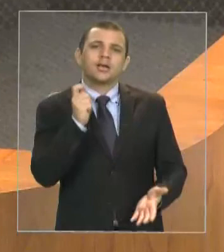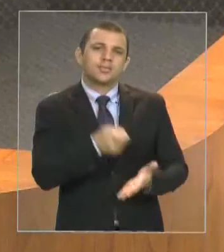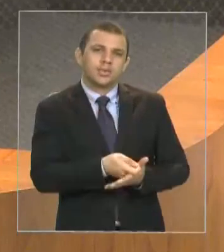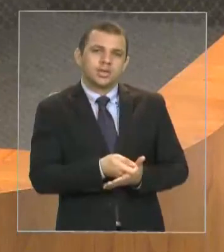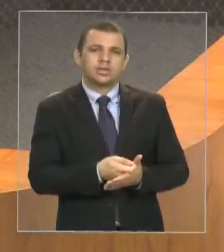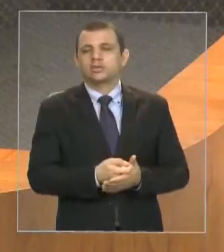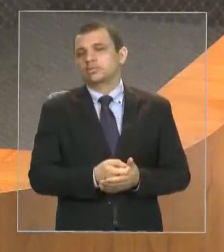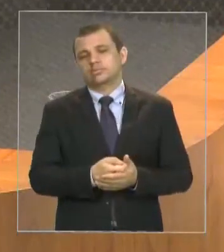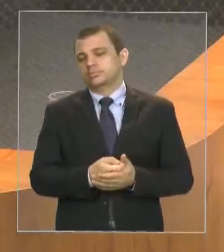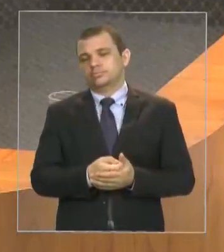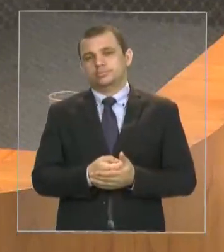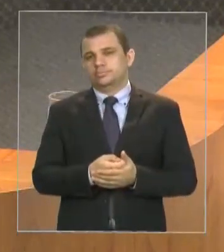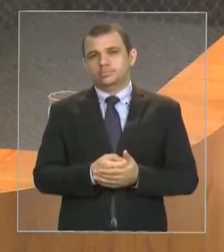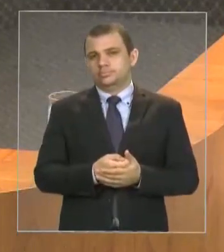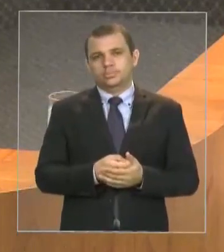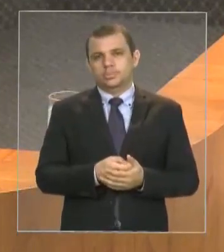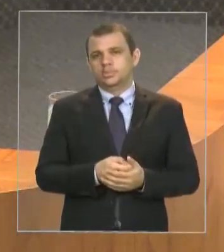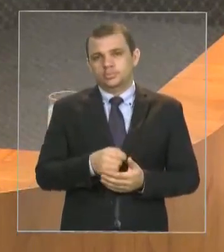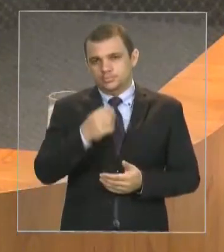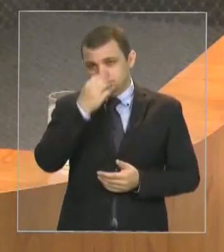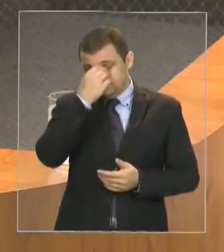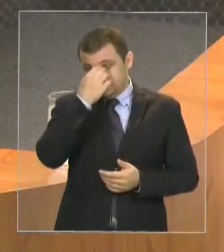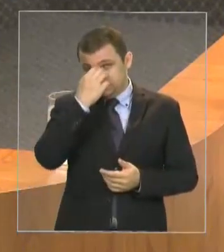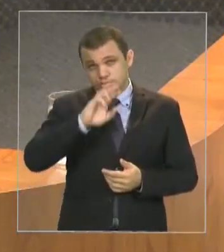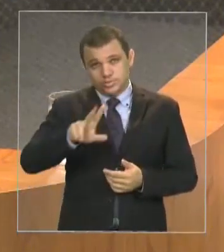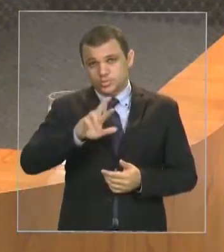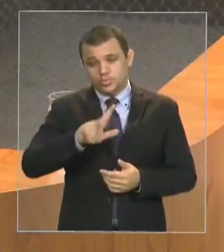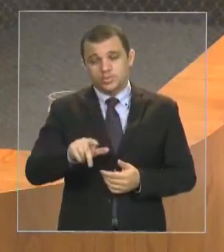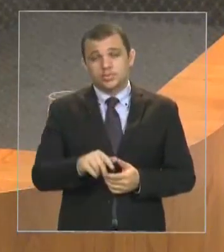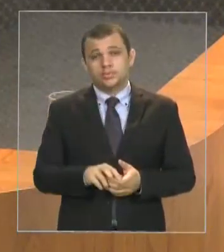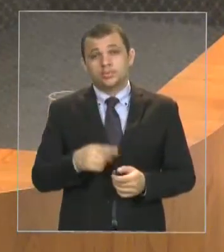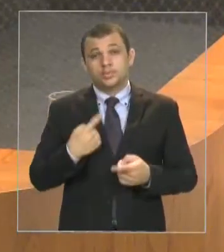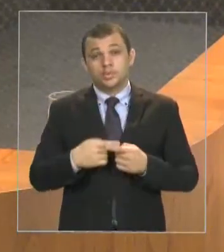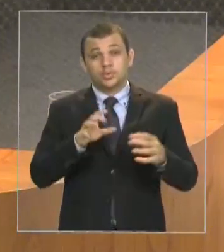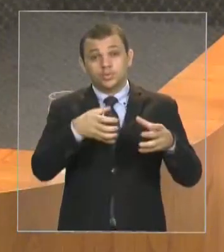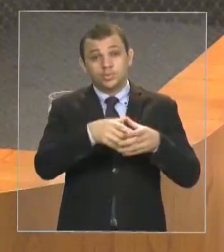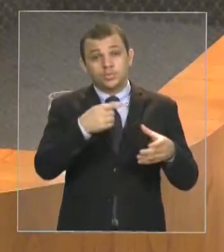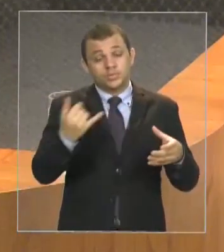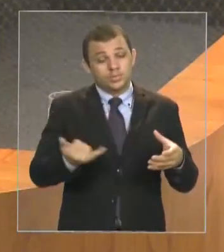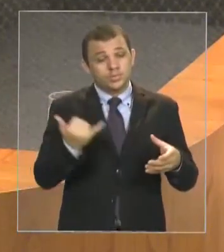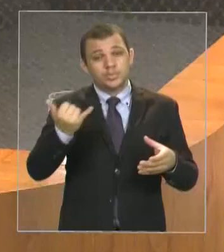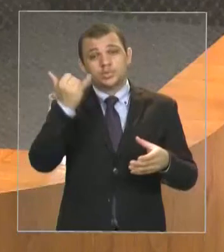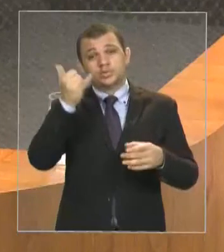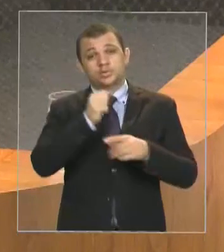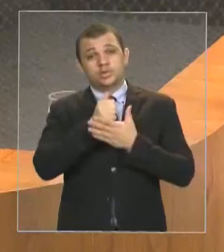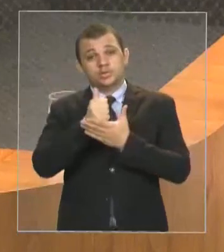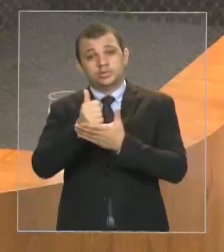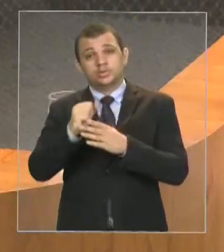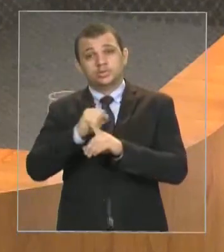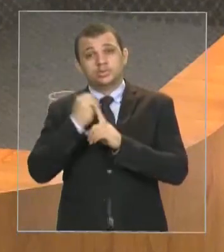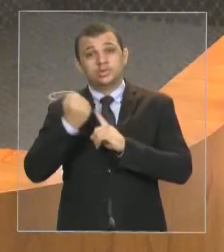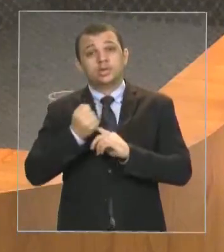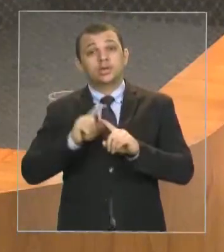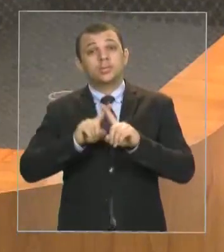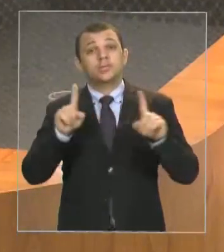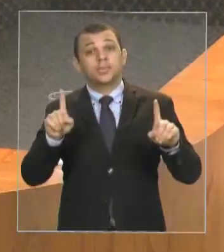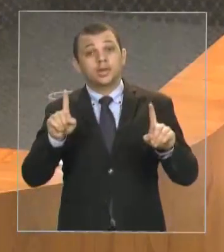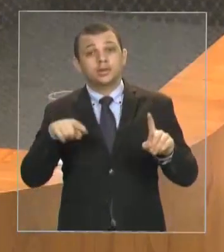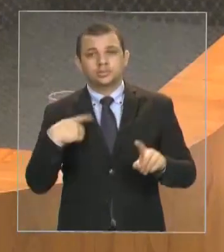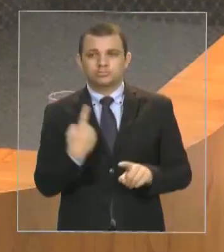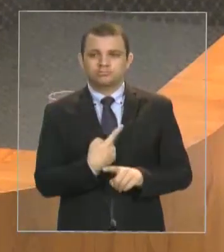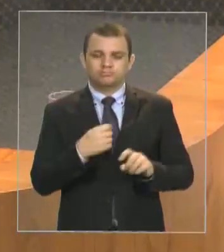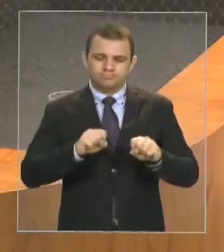remunerá-los, porque são a classe de extrema importância para a nossa sociedade. Mas fomos ao